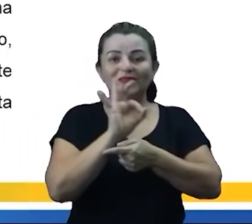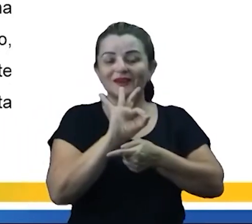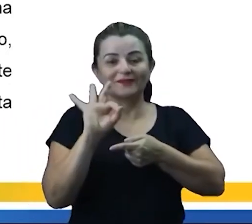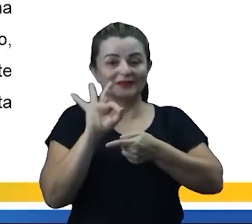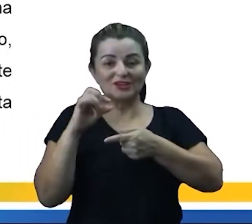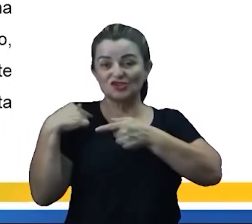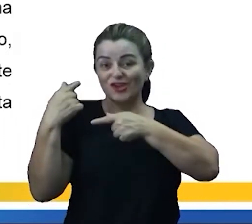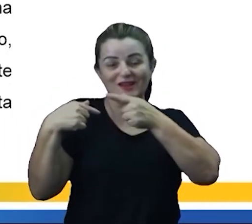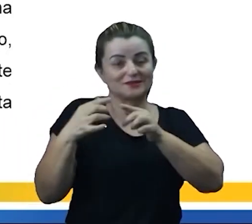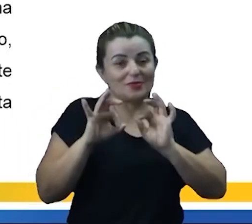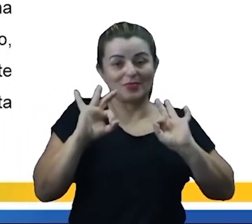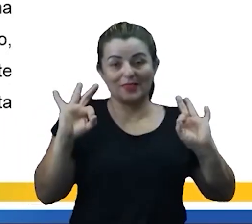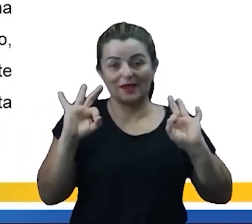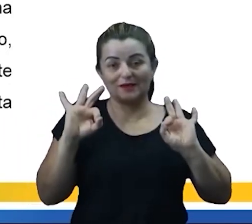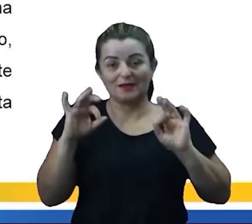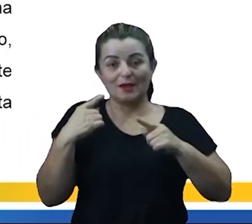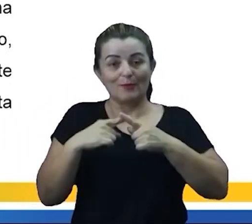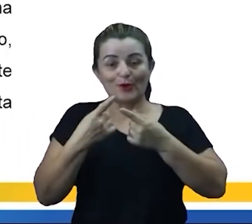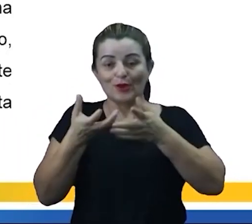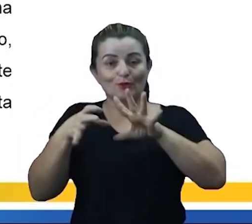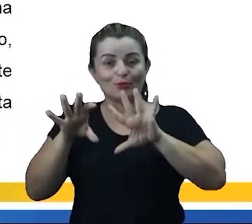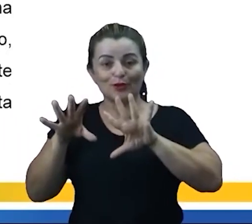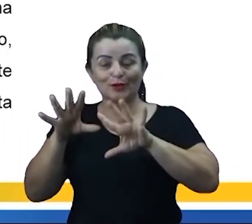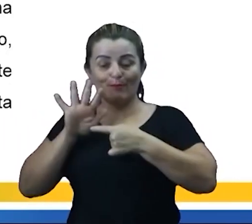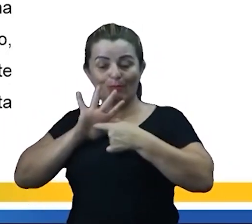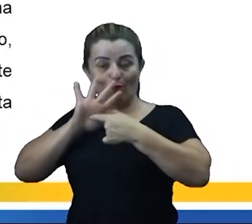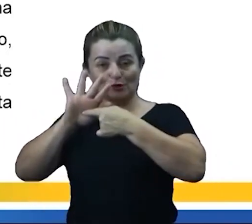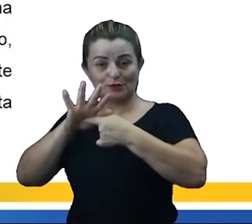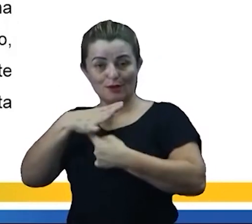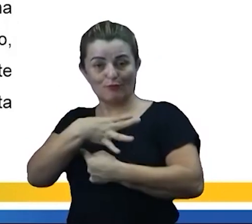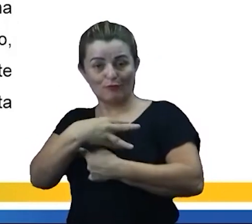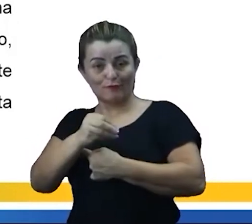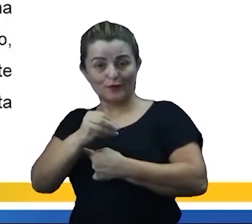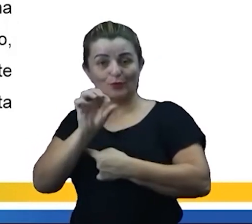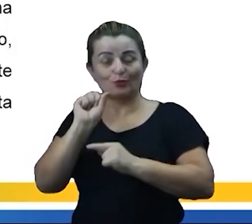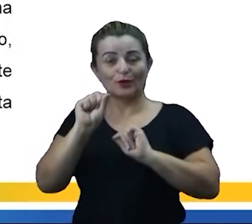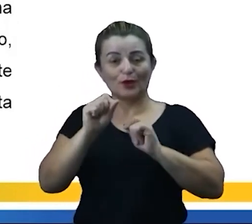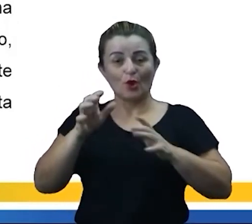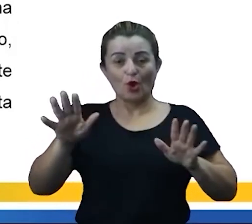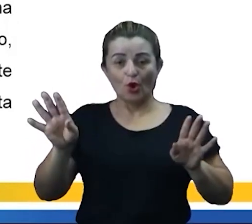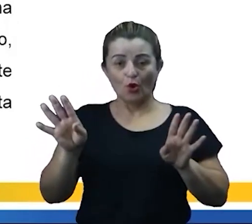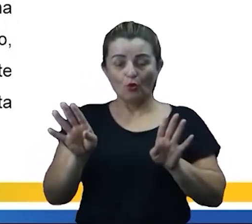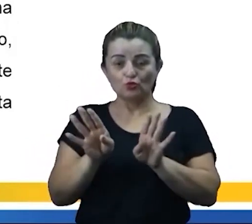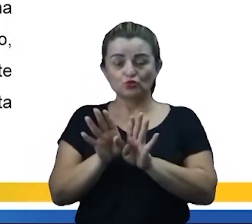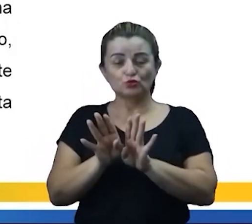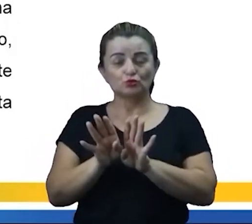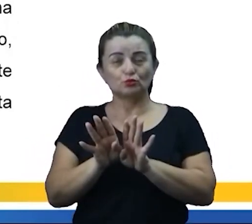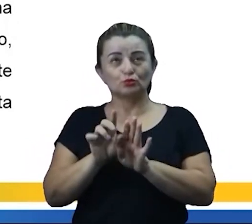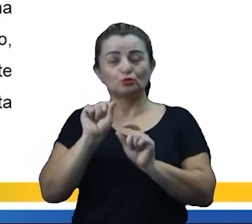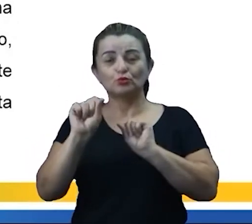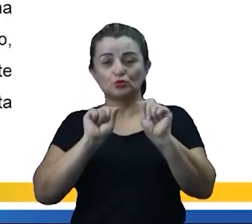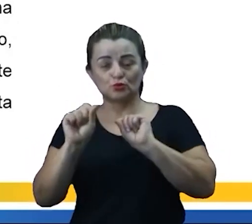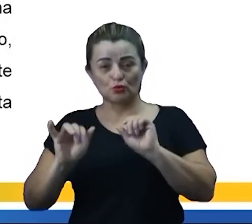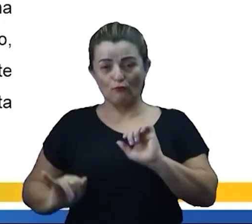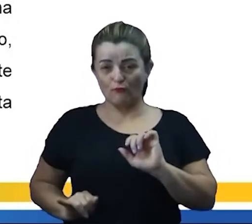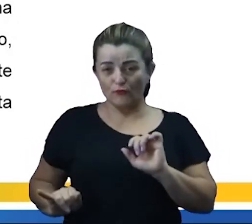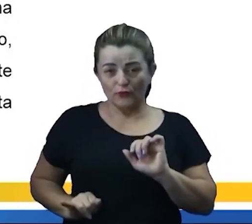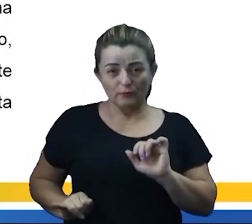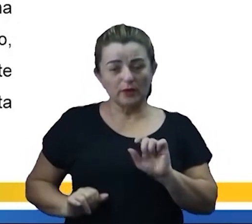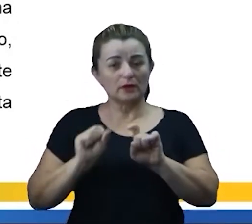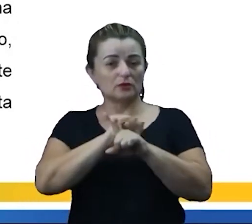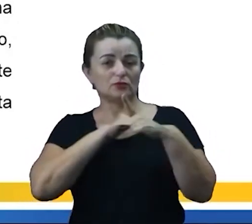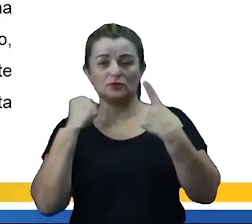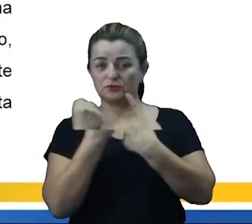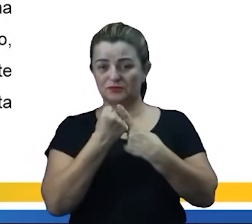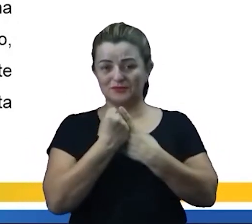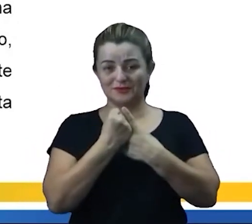transmitir a esse filho a miséria da sociedade brasileira. E aí ela traz um exemplo de que, né, ou do que seria essa miséria.